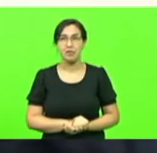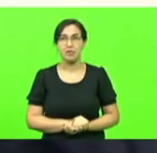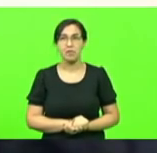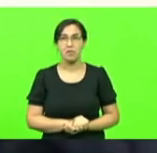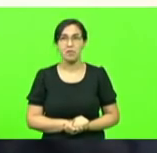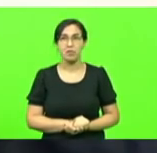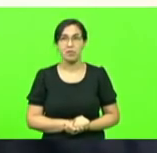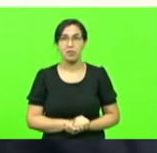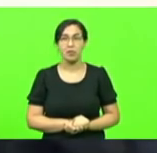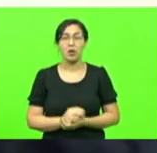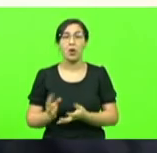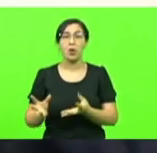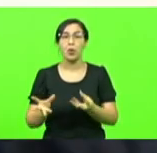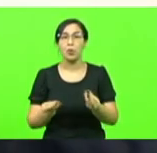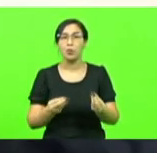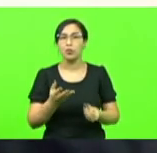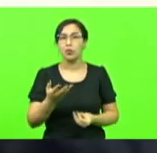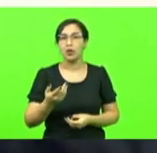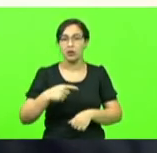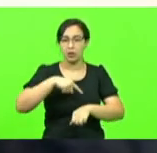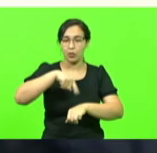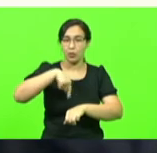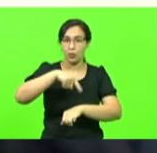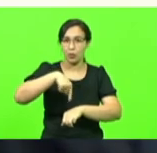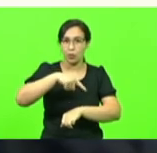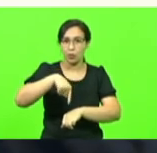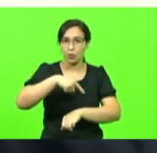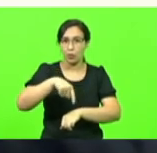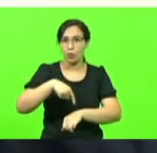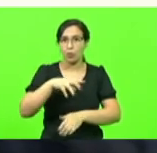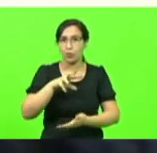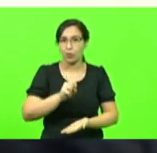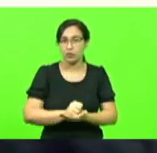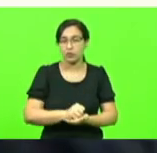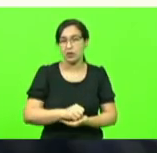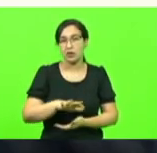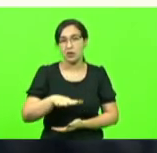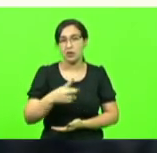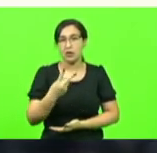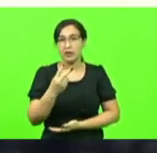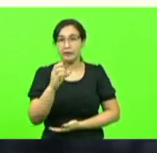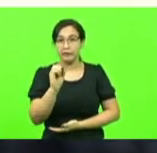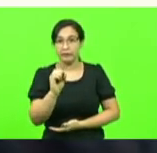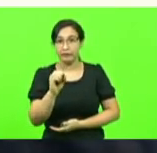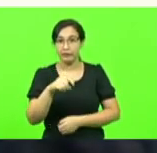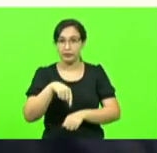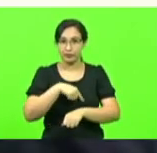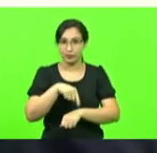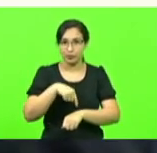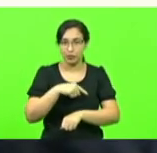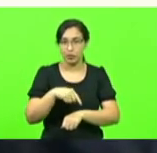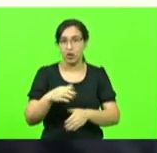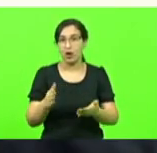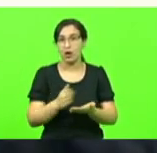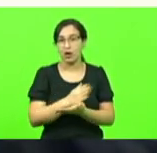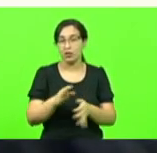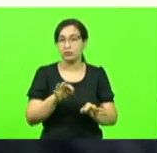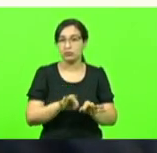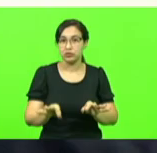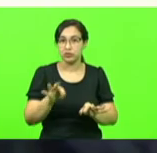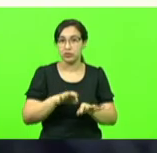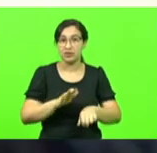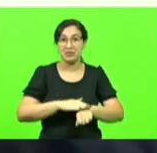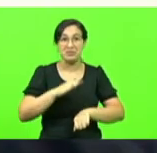a carga horária necessária para a contratação seria de 20 horas, algumas instituições com mais de 20 horas e umas